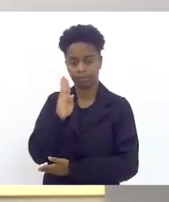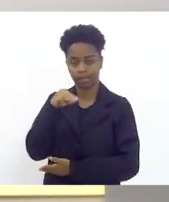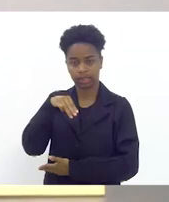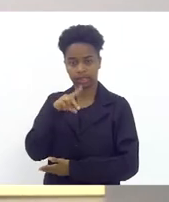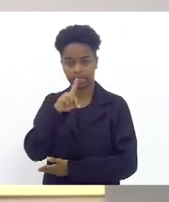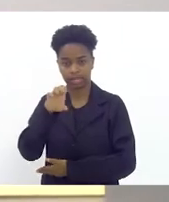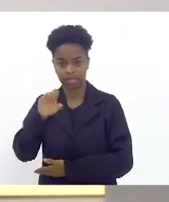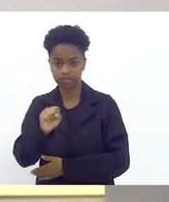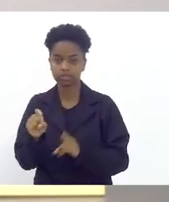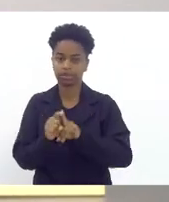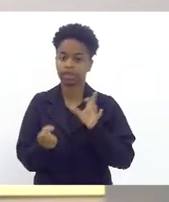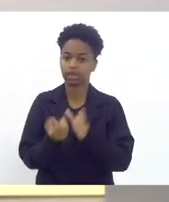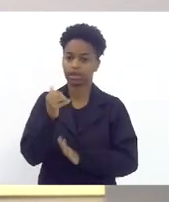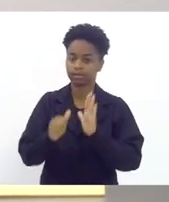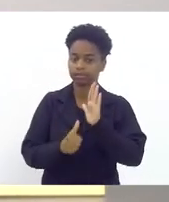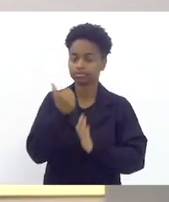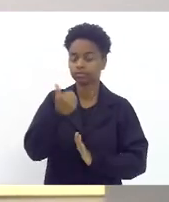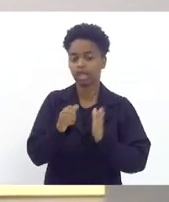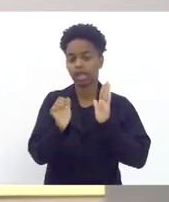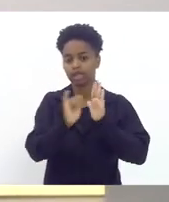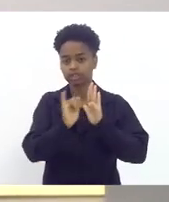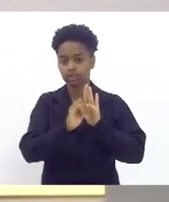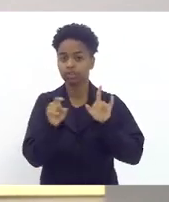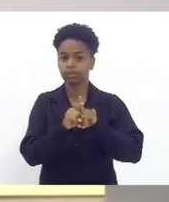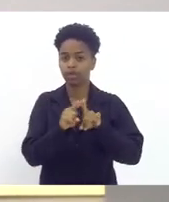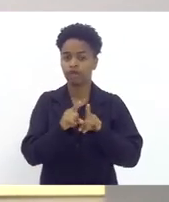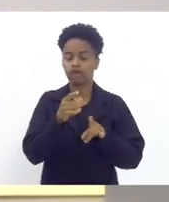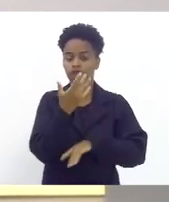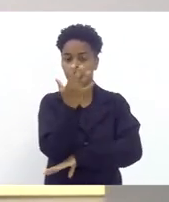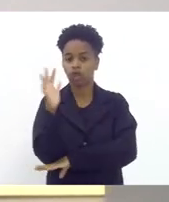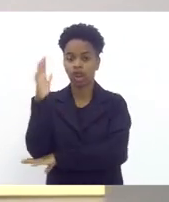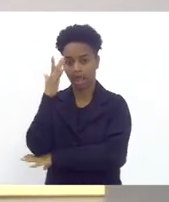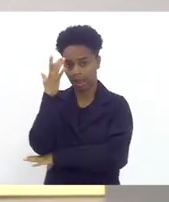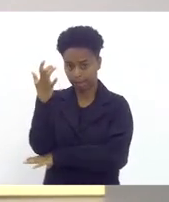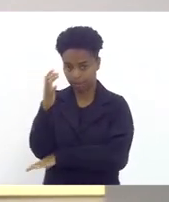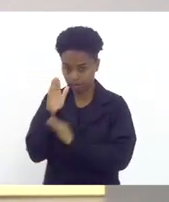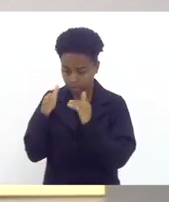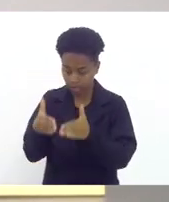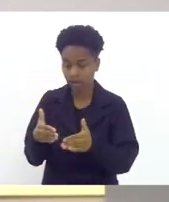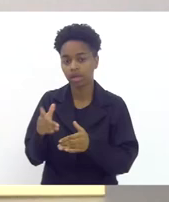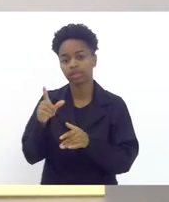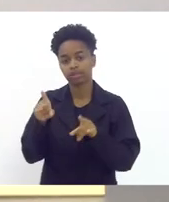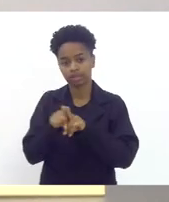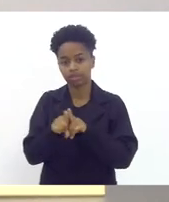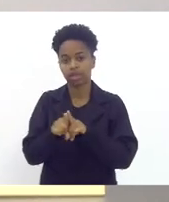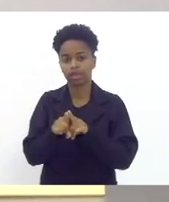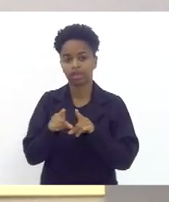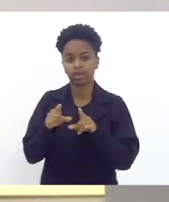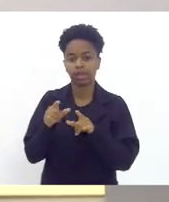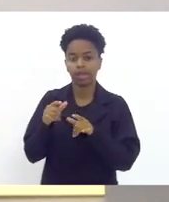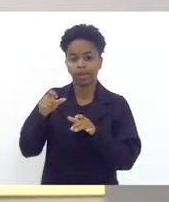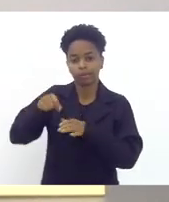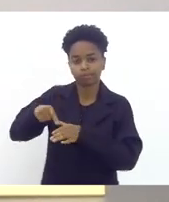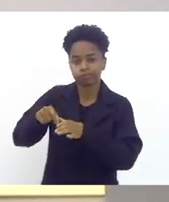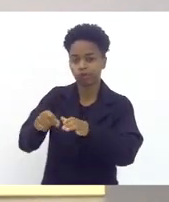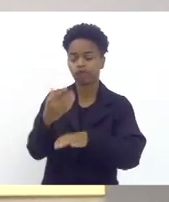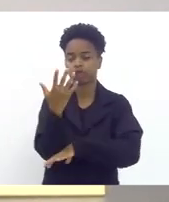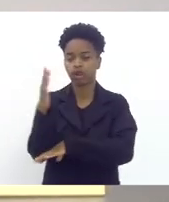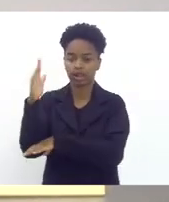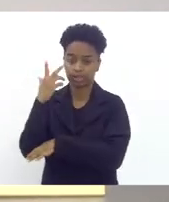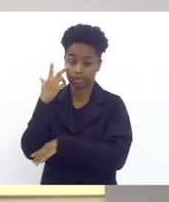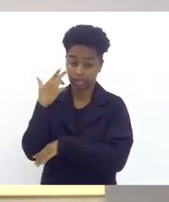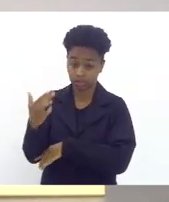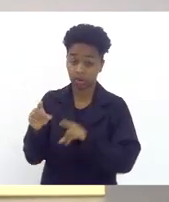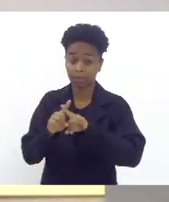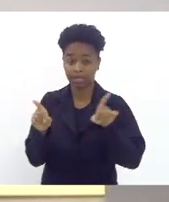edital então não só do programa floresta da manhã que o foco é restauração de florestas nativas mas também pensar na questão das florestas